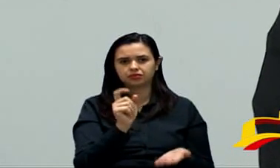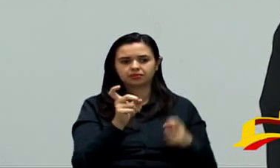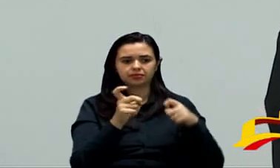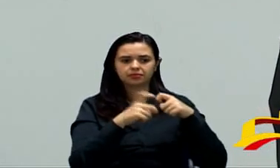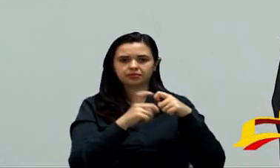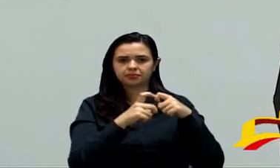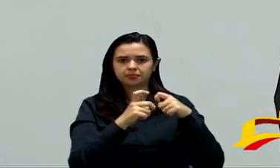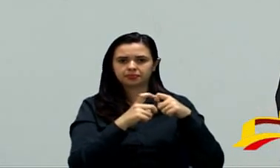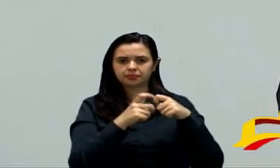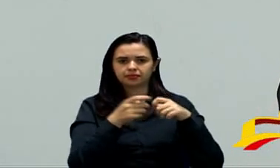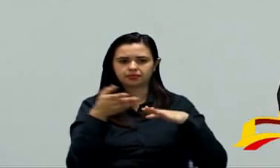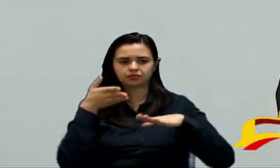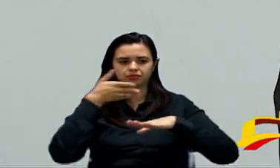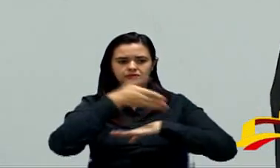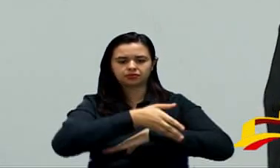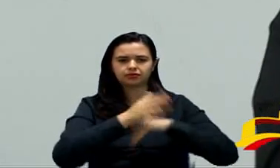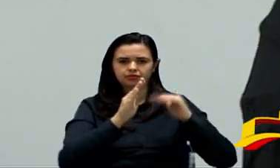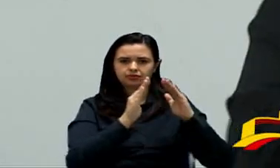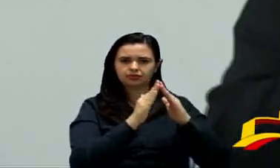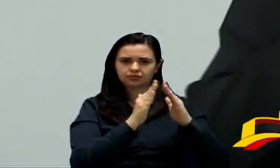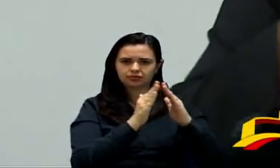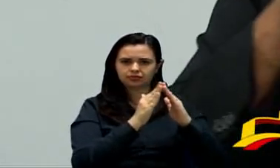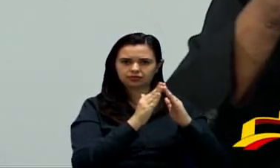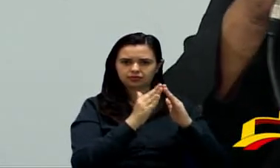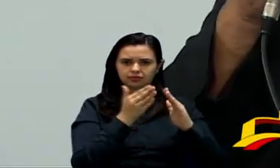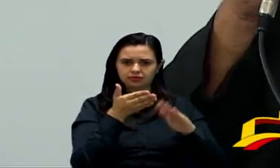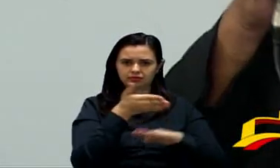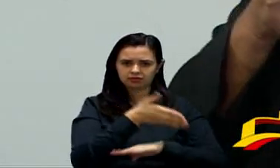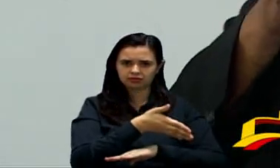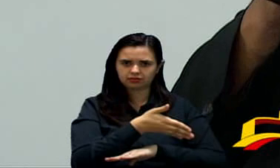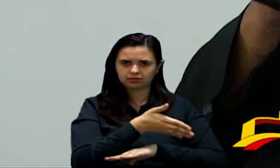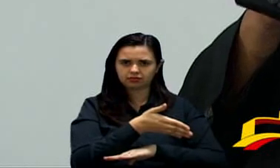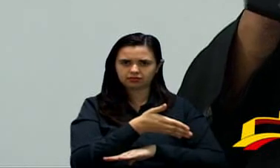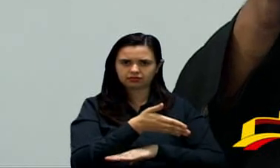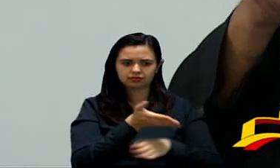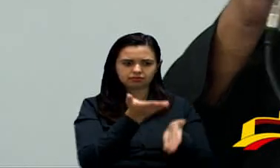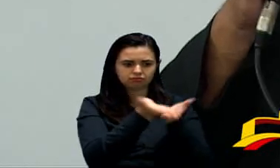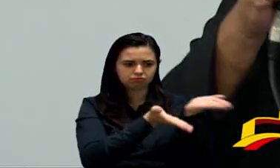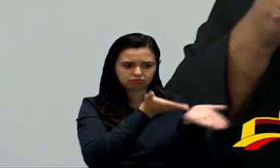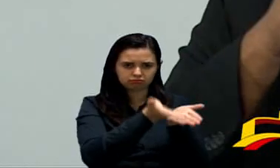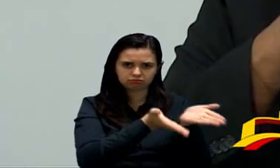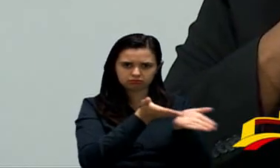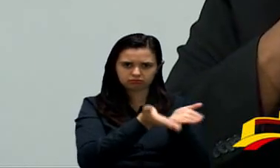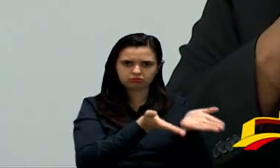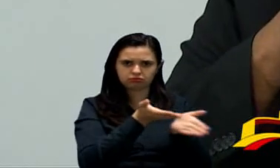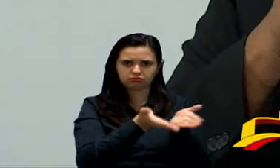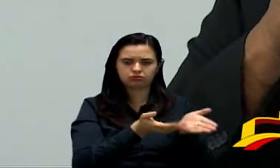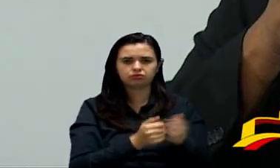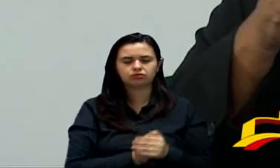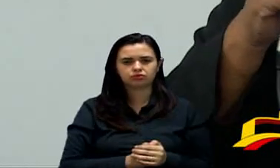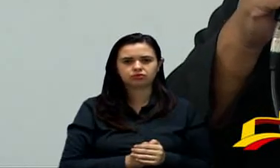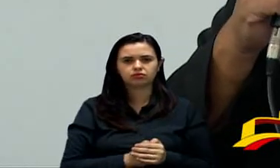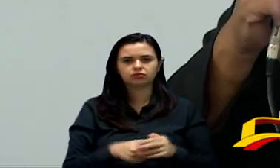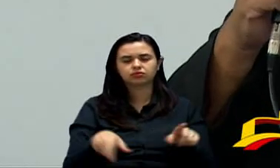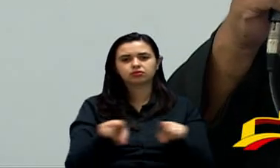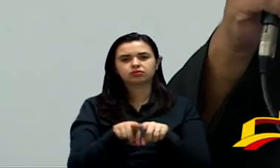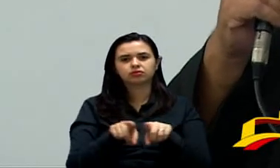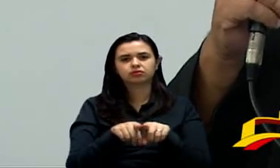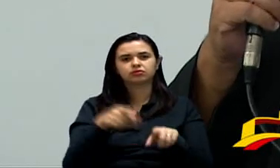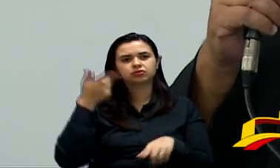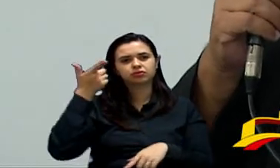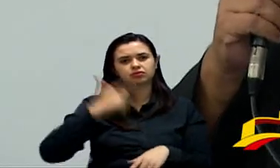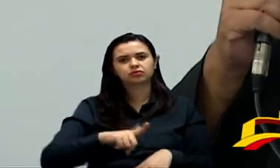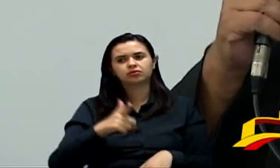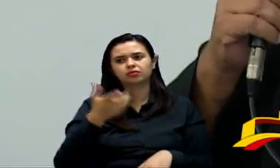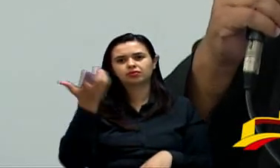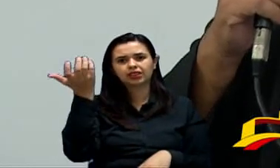família, mas é serviço de atendimento domiciliar. Vou passar a palavra. E outra também, esse negócio do leite,